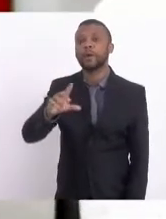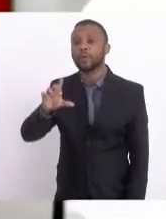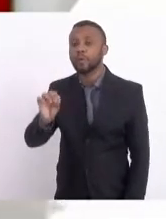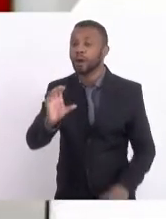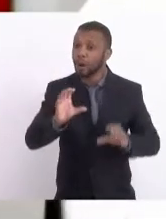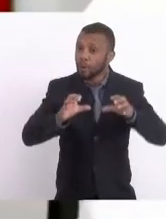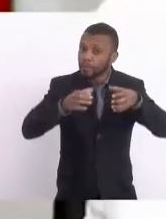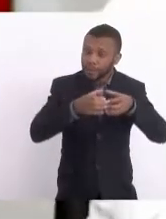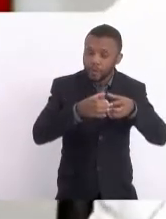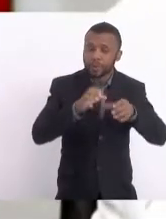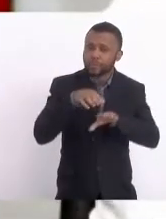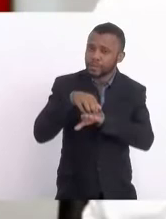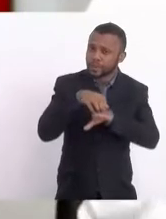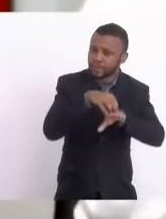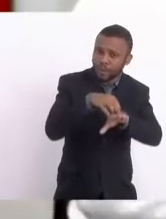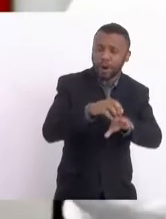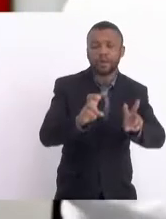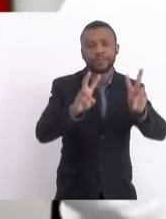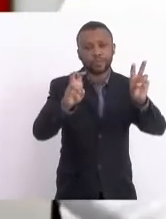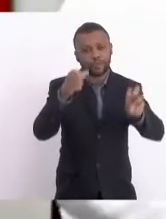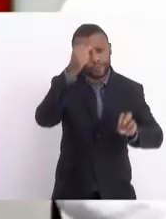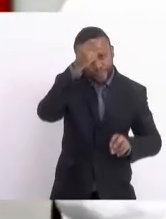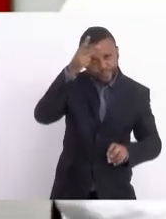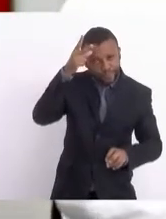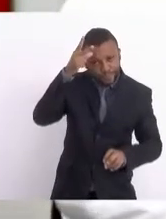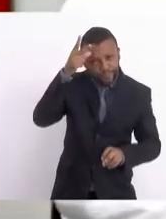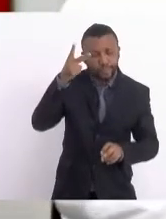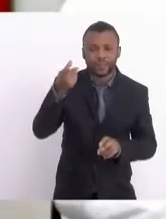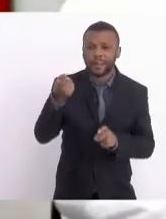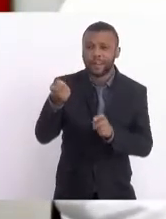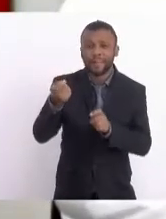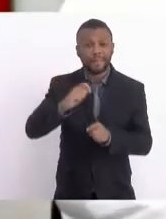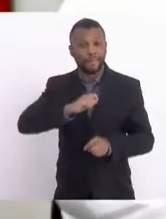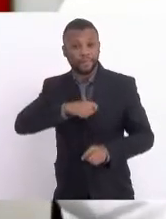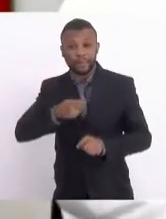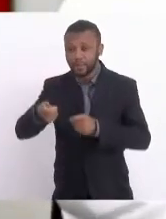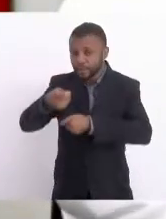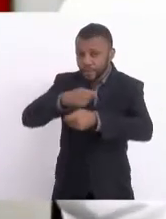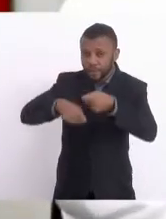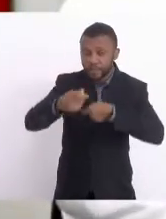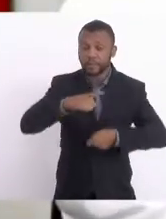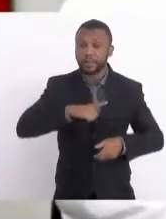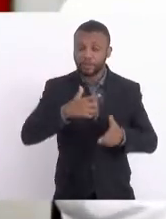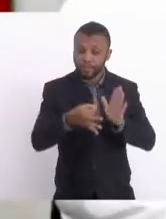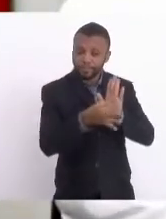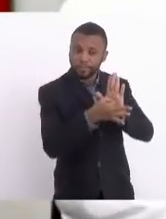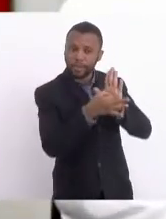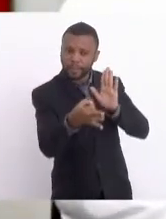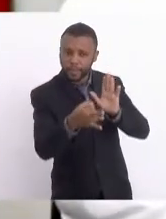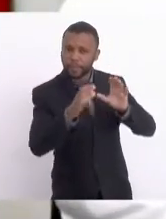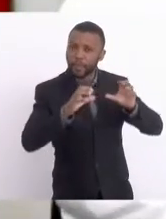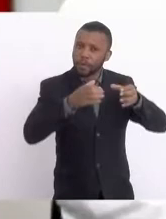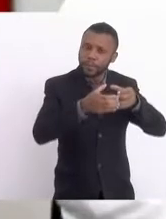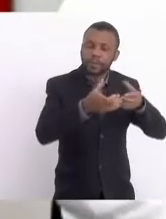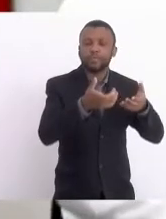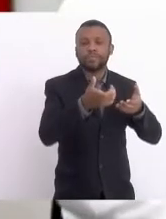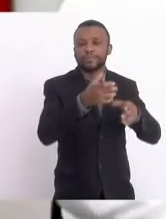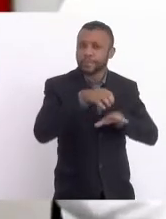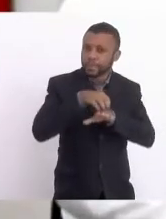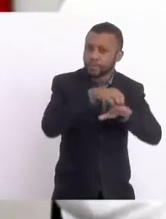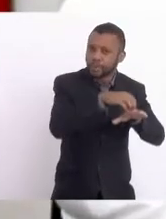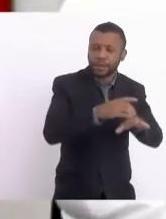Municipais, Desenvolvimento Regional e de Orçamento, Fiscalização Financeira e Controle. Para emitir parecer pela Comissão de Transporte, deputado Dionísio